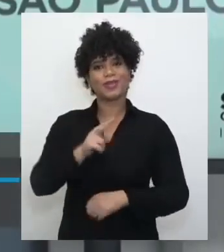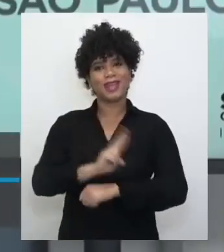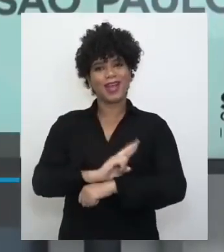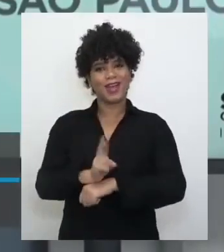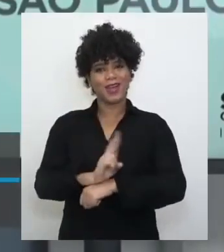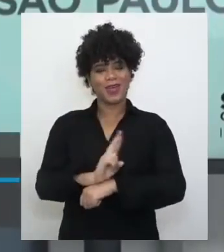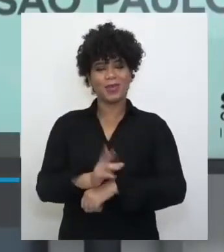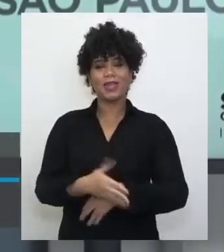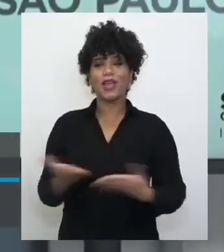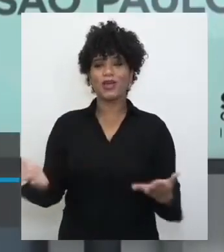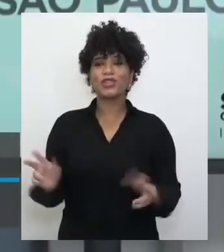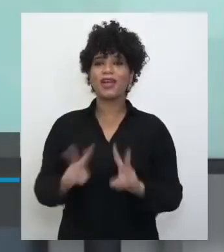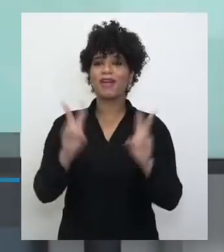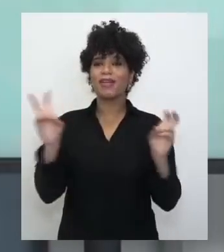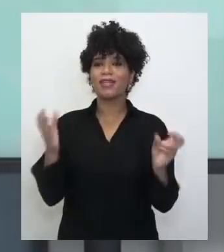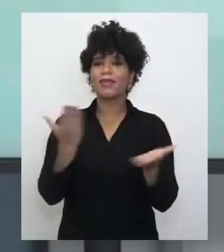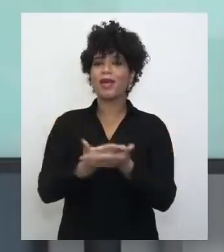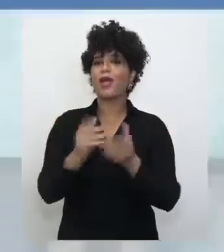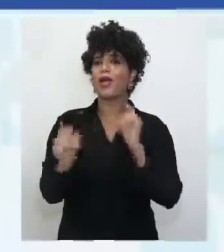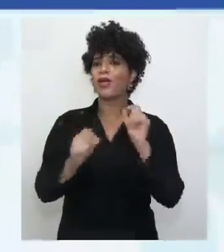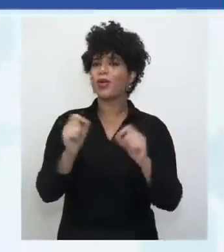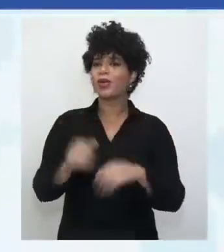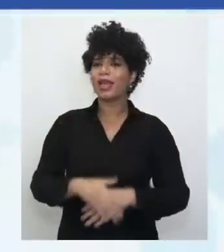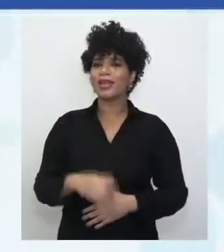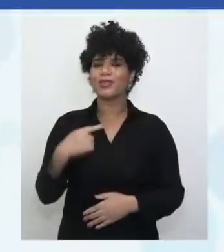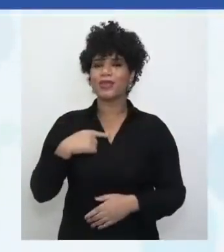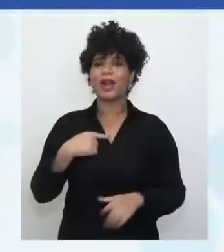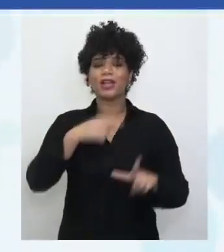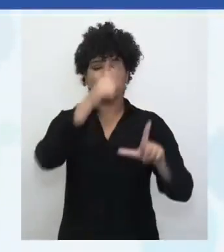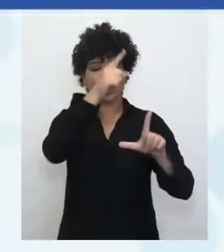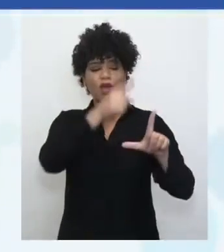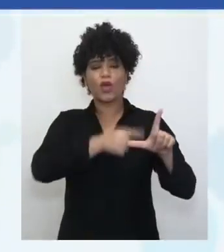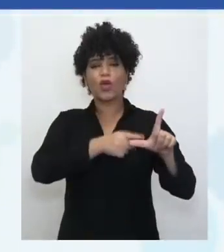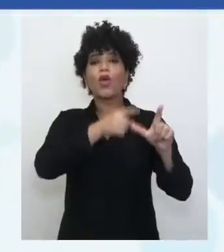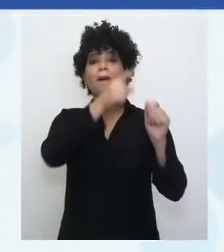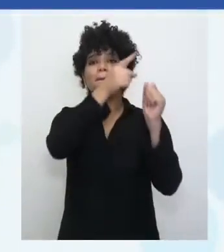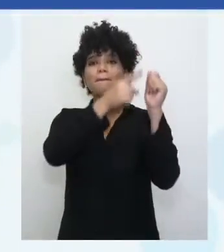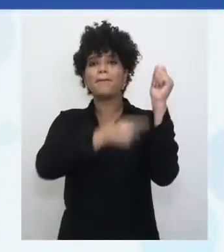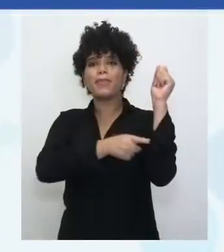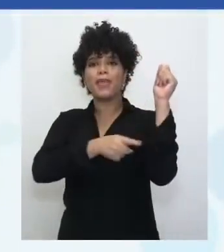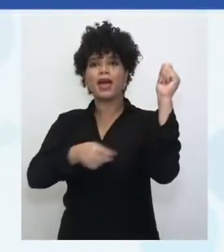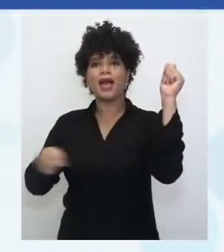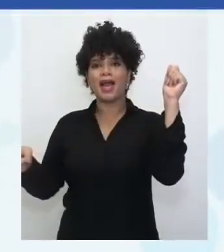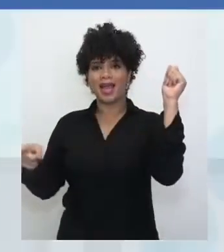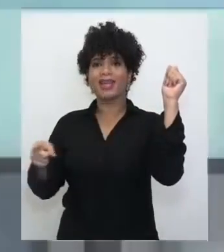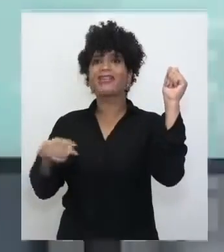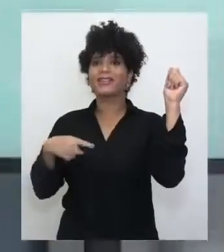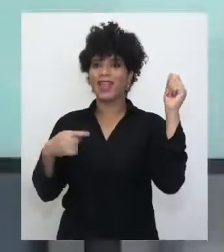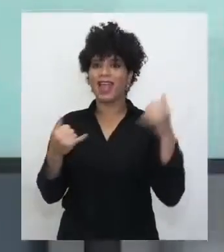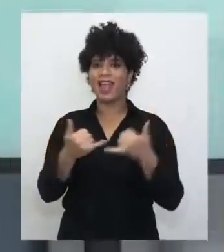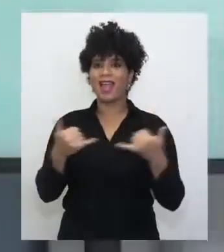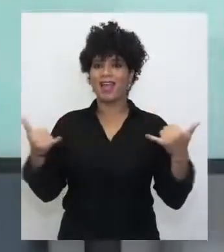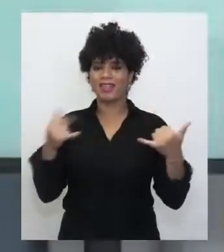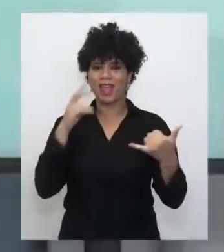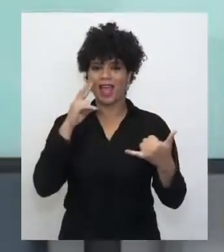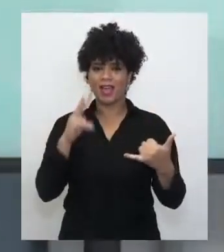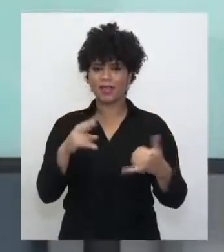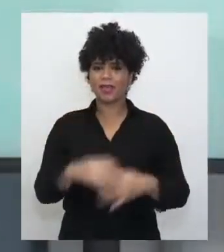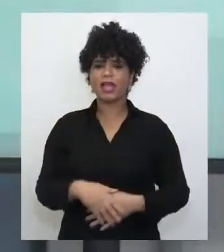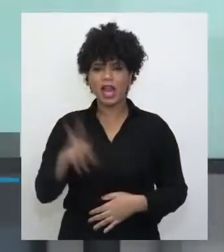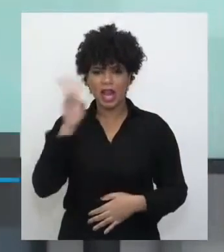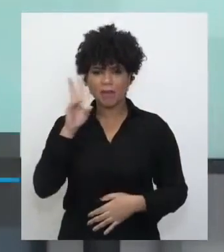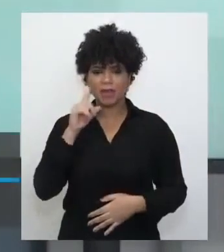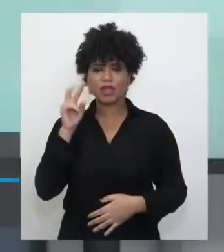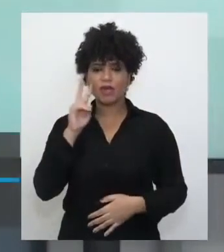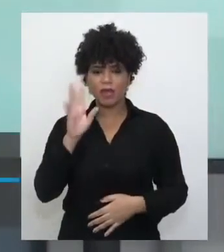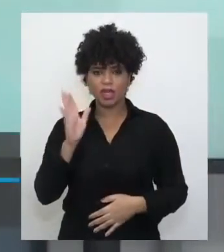Roberta e o tema da nossa aula de hoje é retas no plano cartesiano. Isso mesmo, então hoje a gente vai continuar aquela